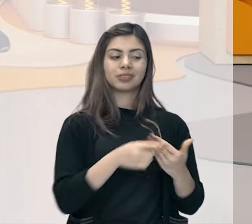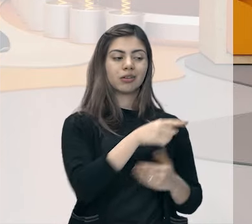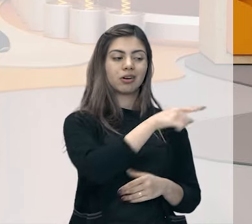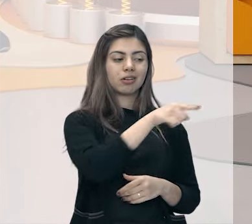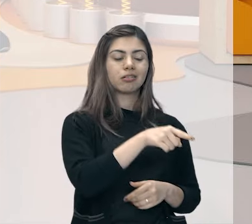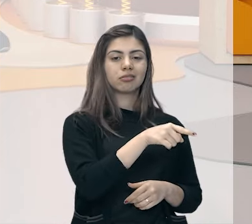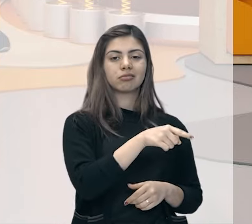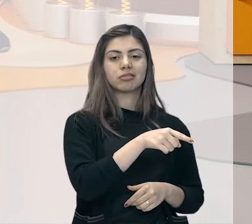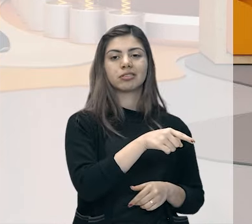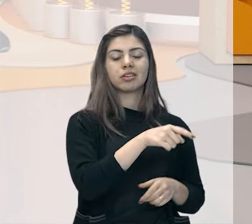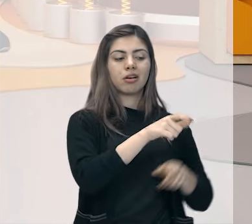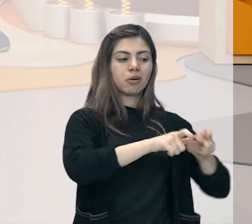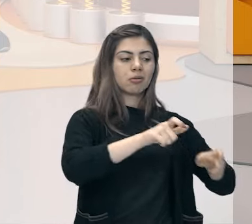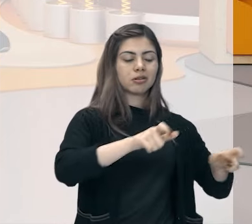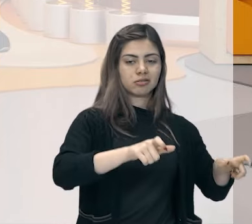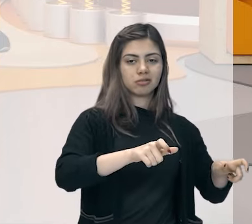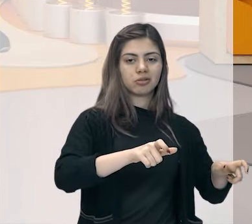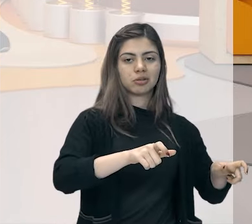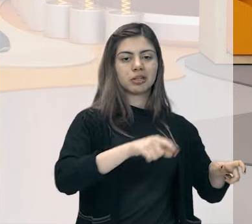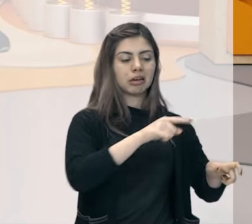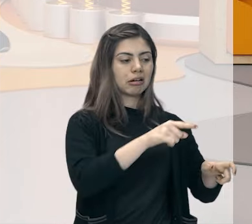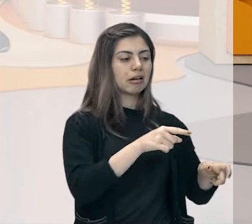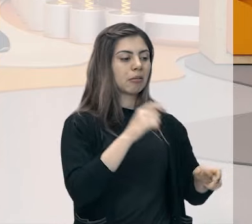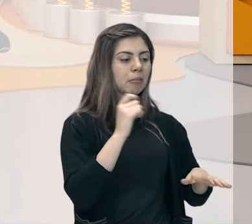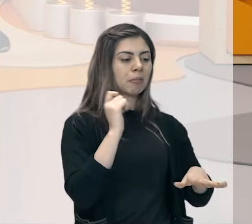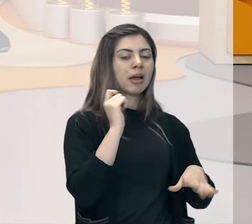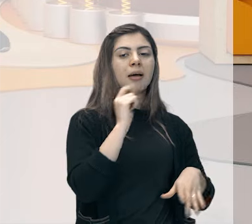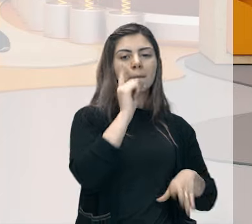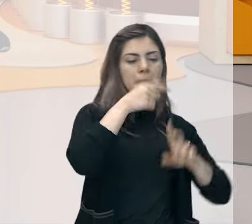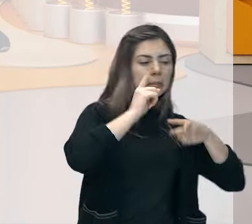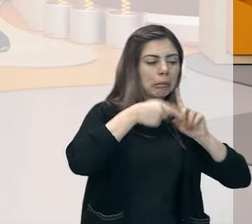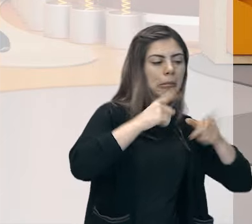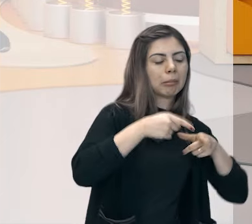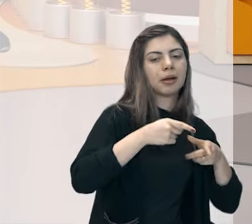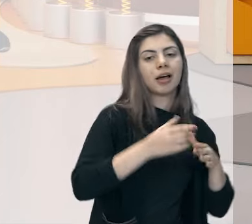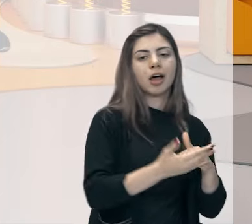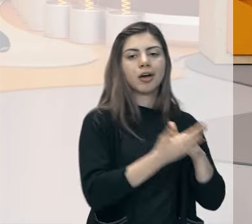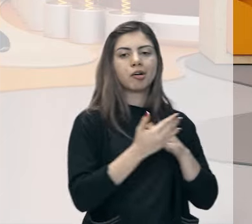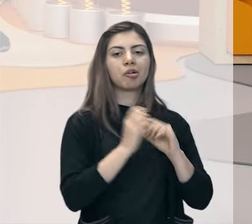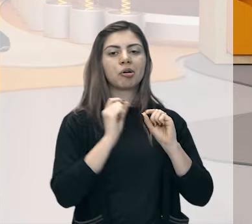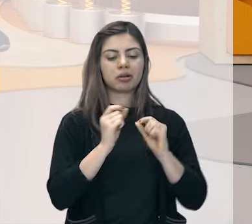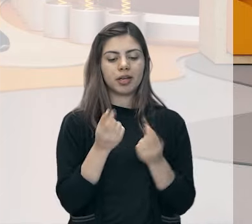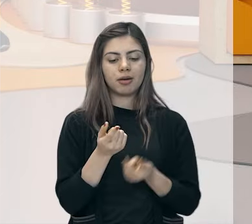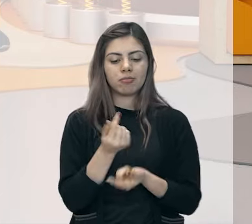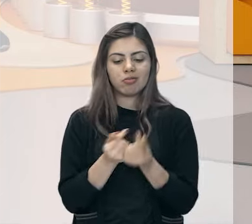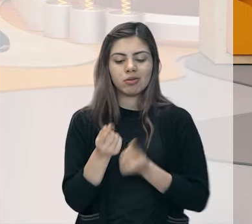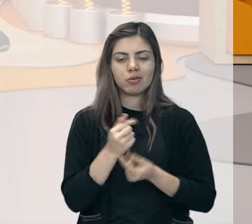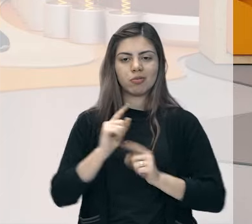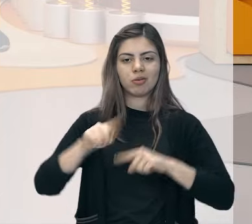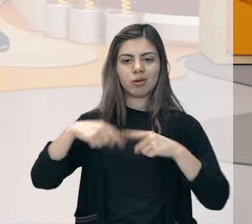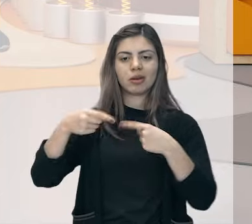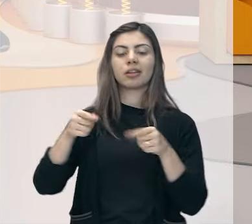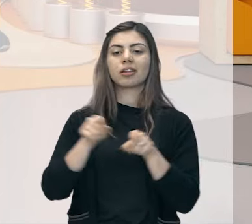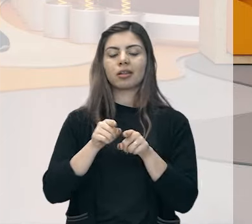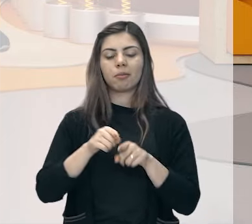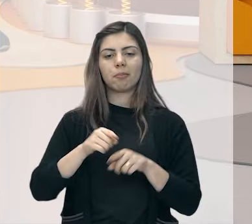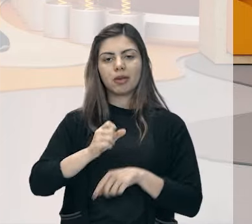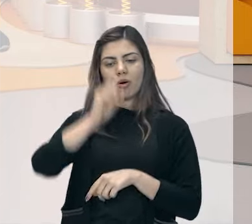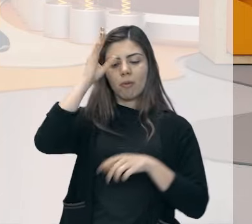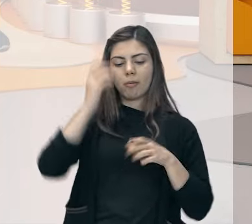trabalhadores contribuía diretamente para a prosperidade econômica e a expansão territorial de Roma. Então,